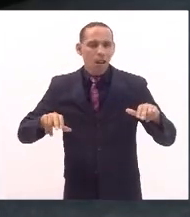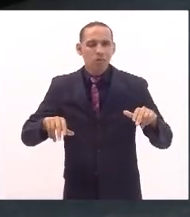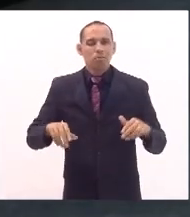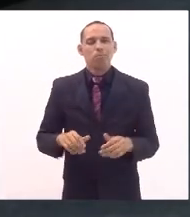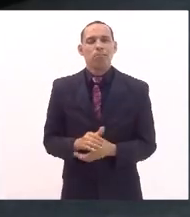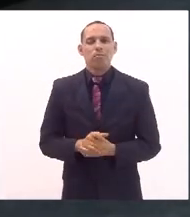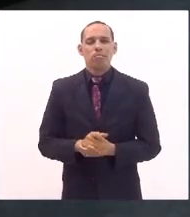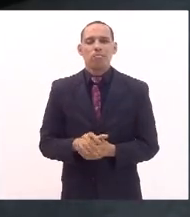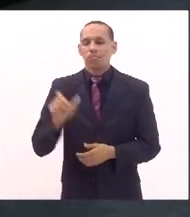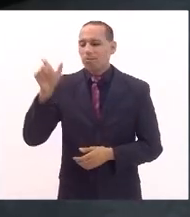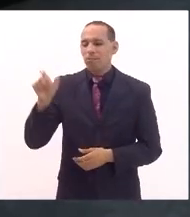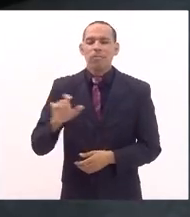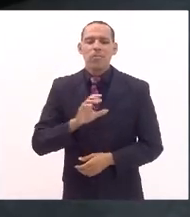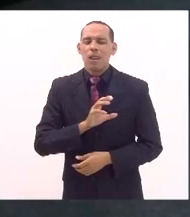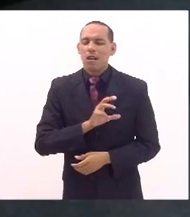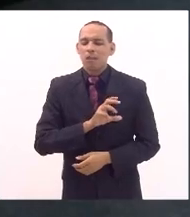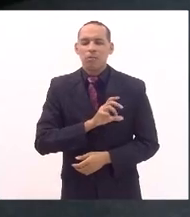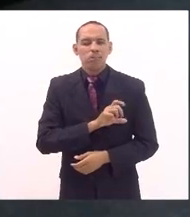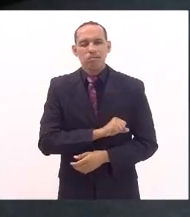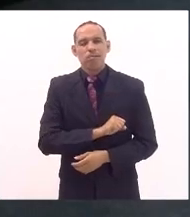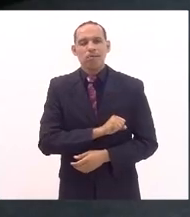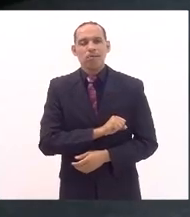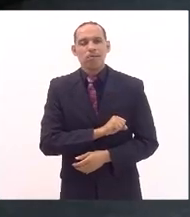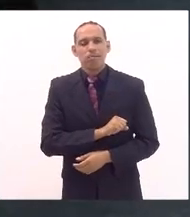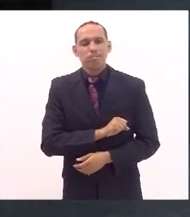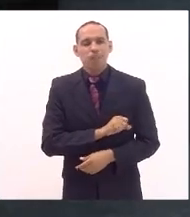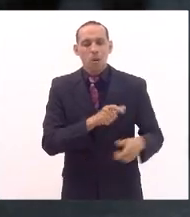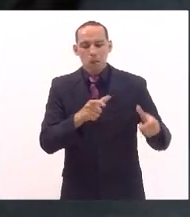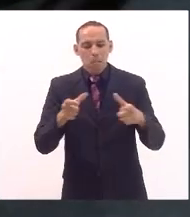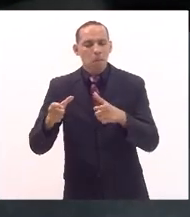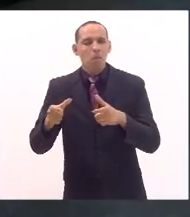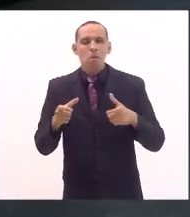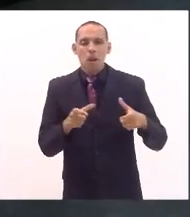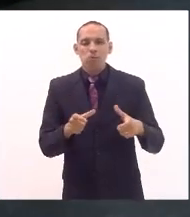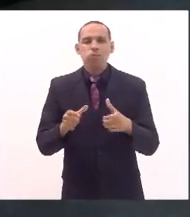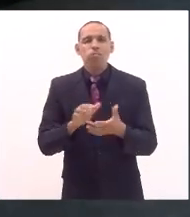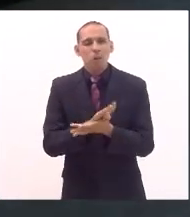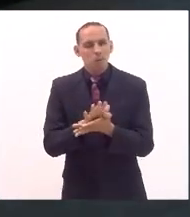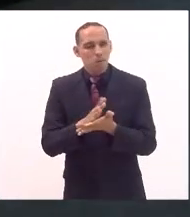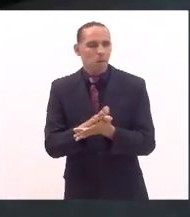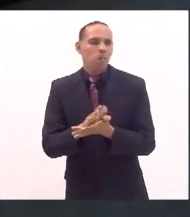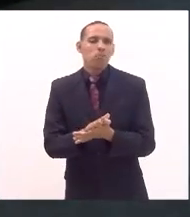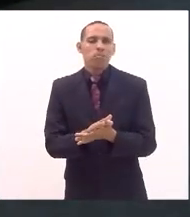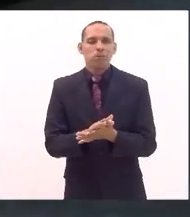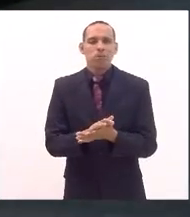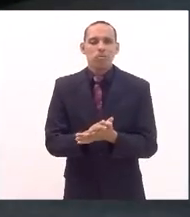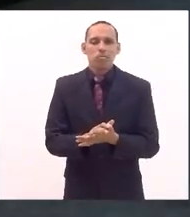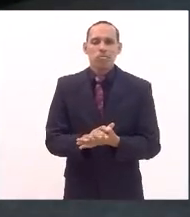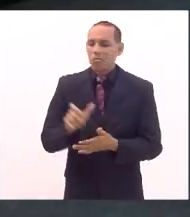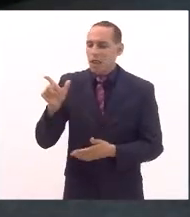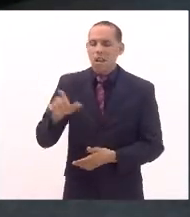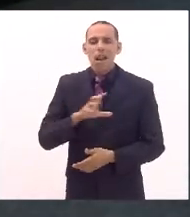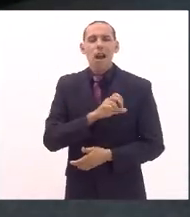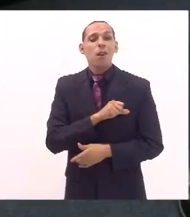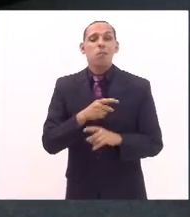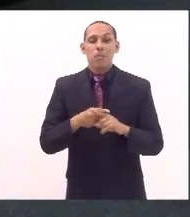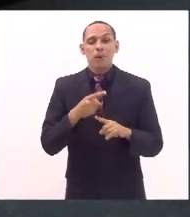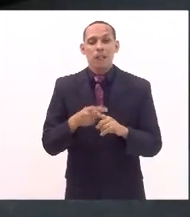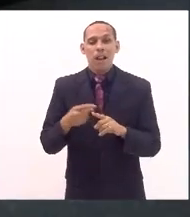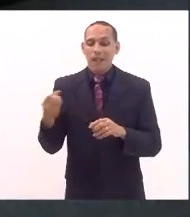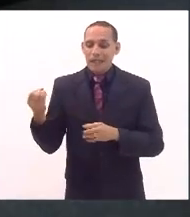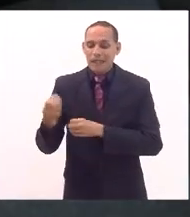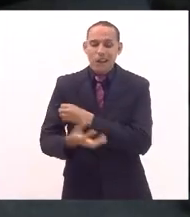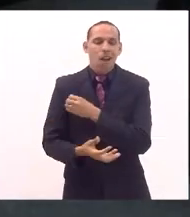mas que ele disse muito todas as rodas e querido exatamente Por